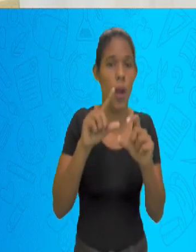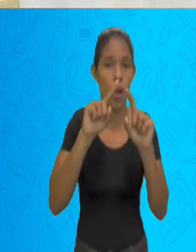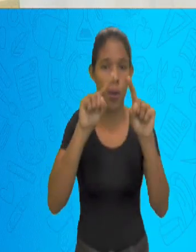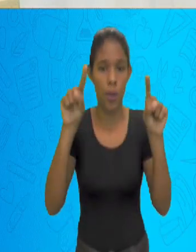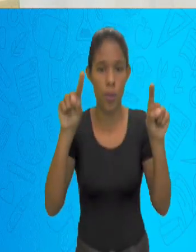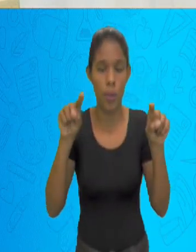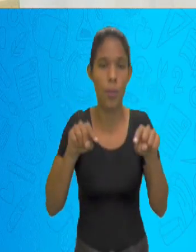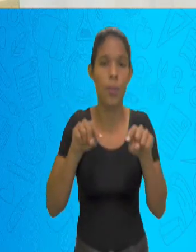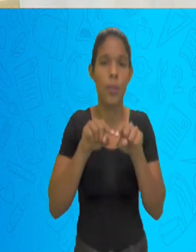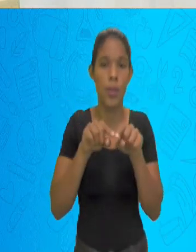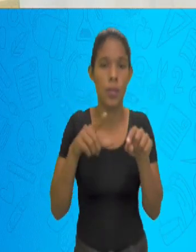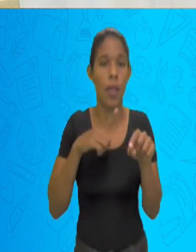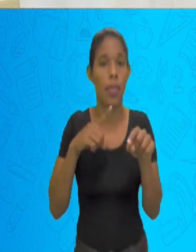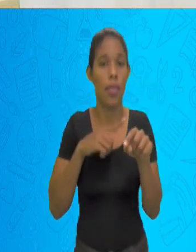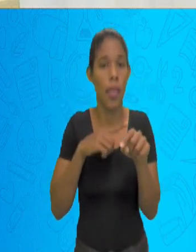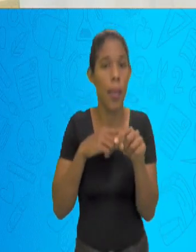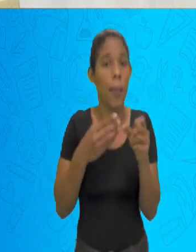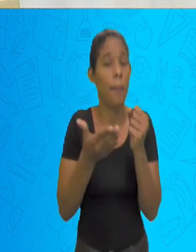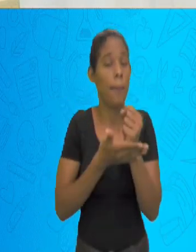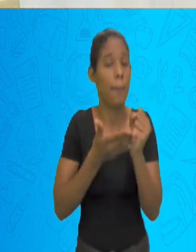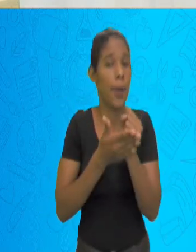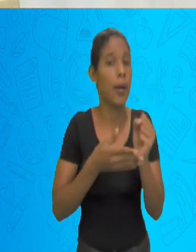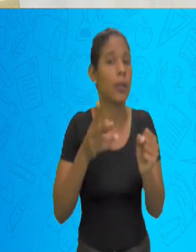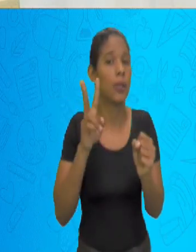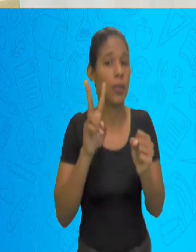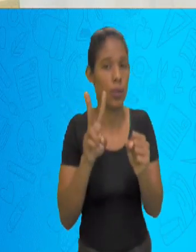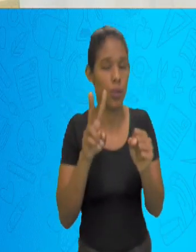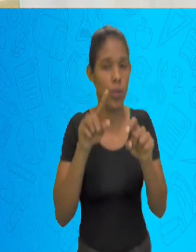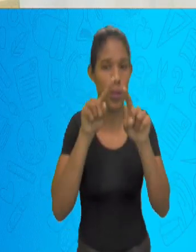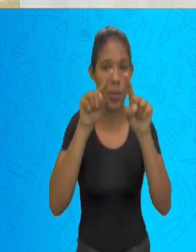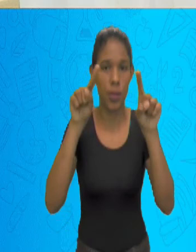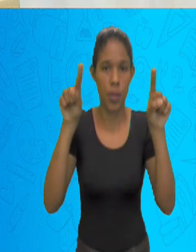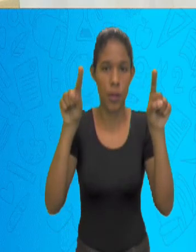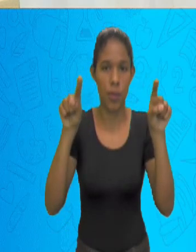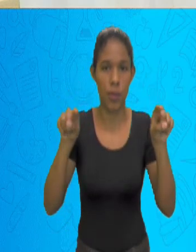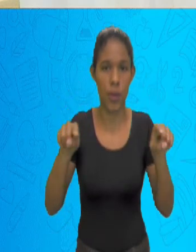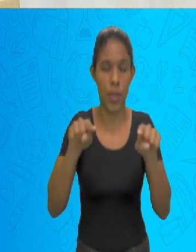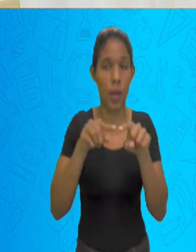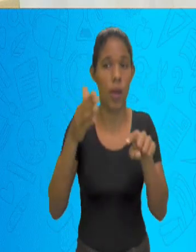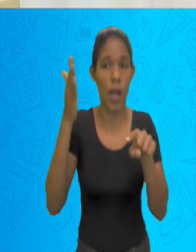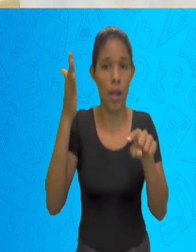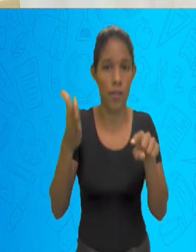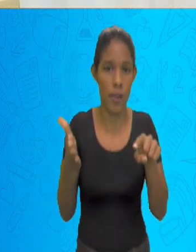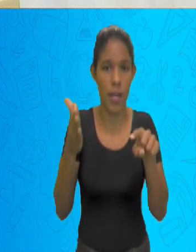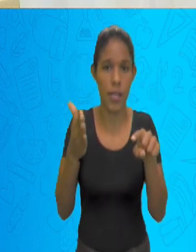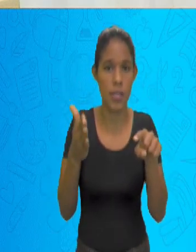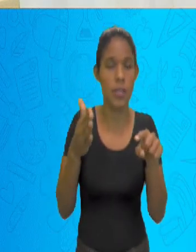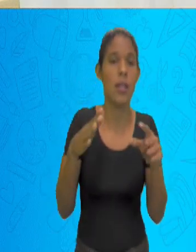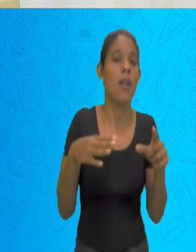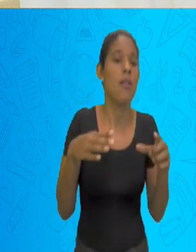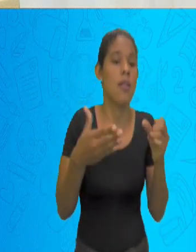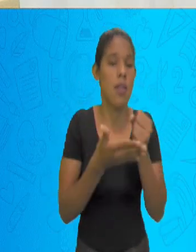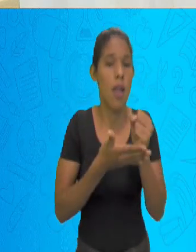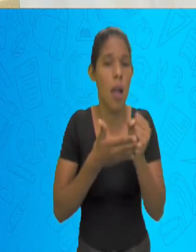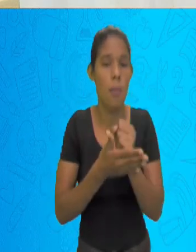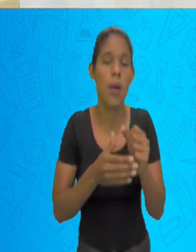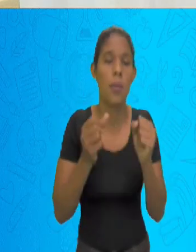duas bases e as suas faces são retangulares. Nosso último prisma aqui na